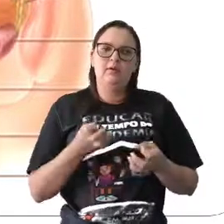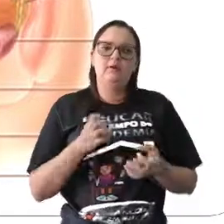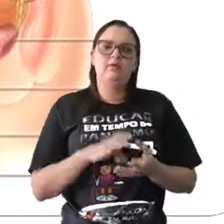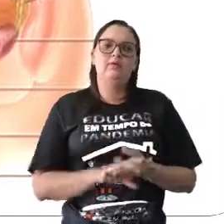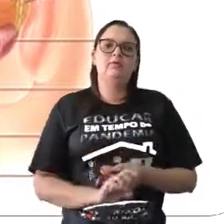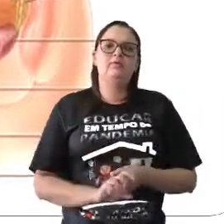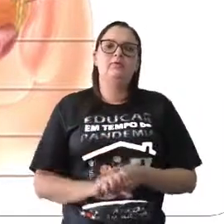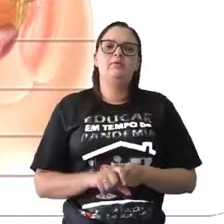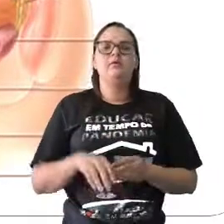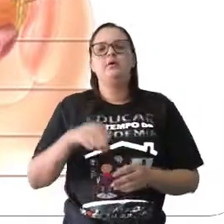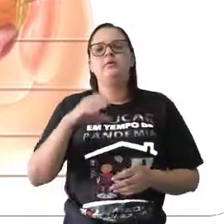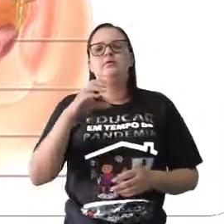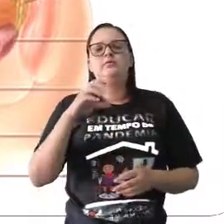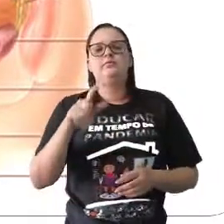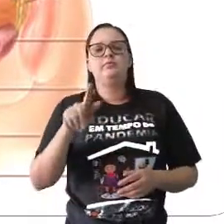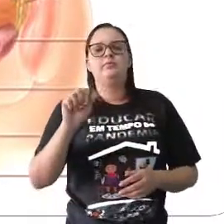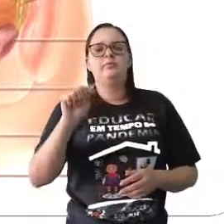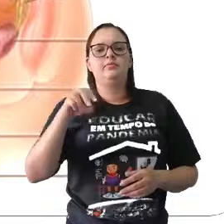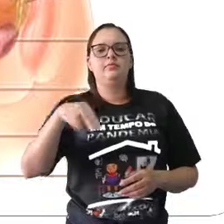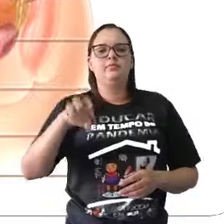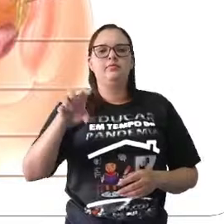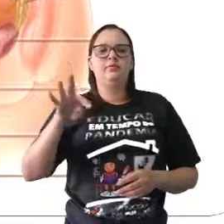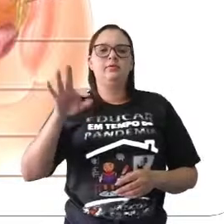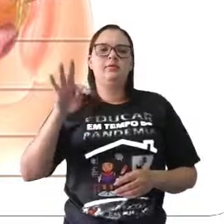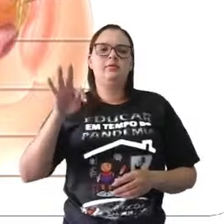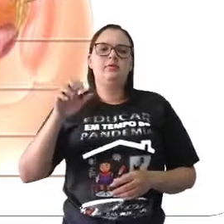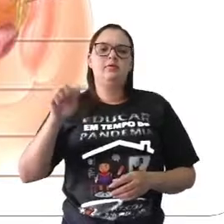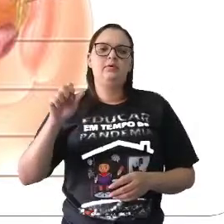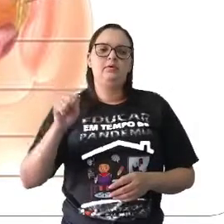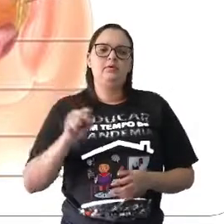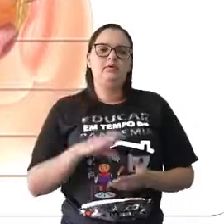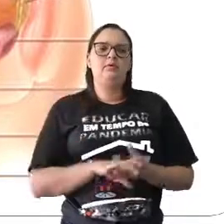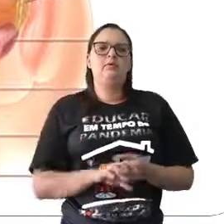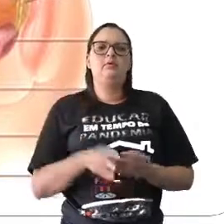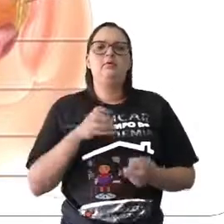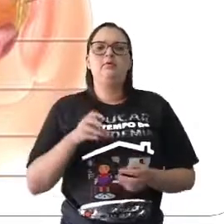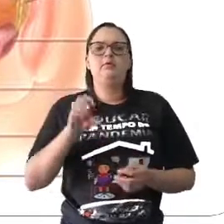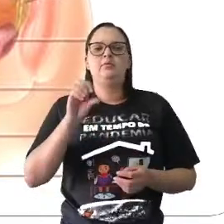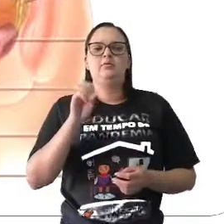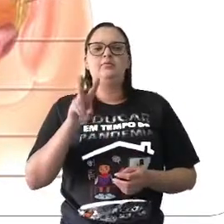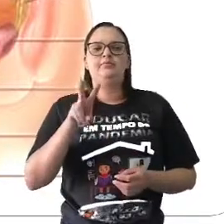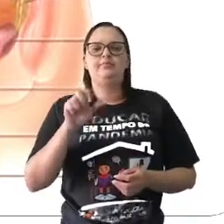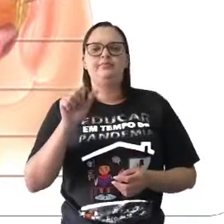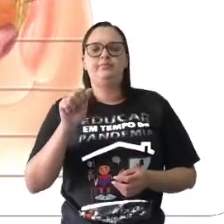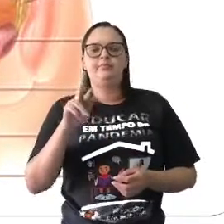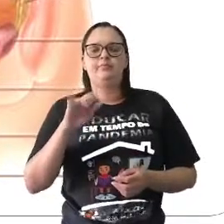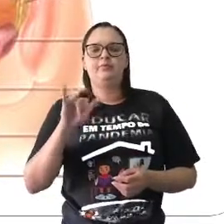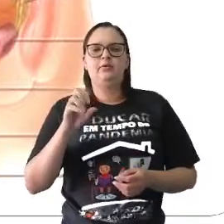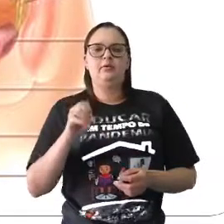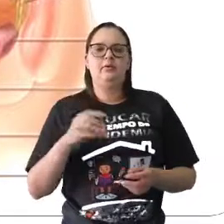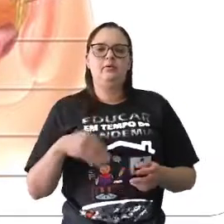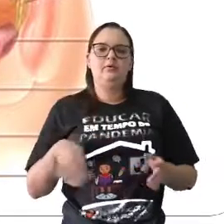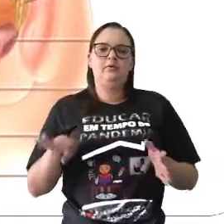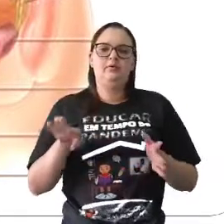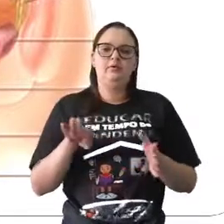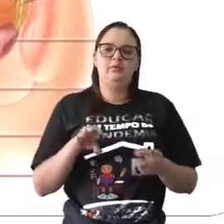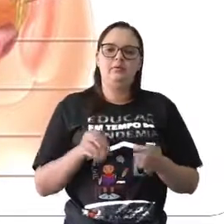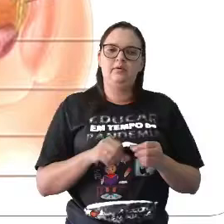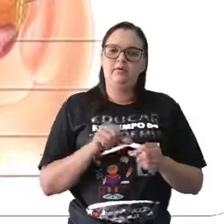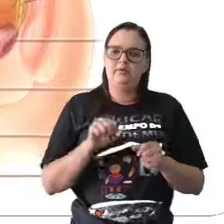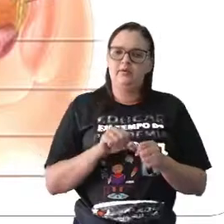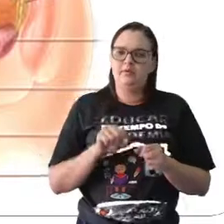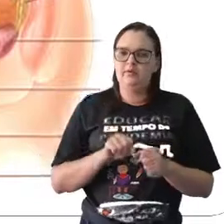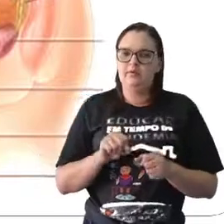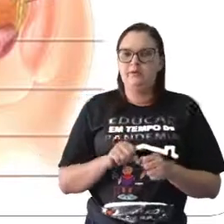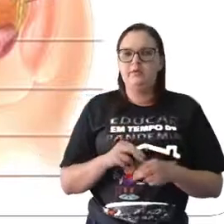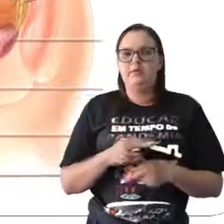células reprodutoras femininas, que no caso são os ovócitos. O ovário vai receber, vai